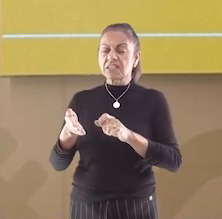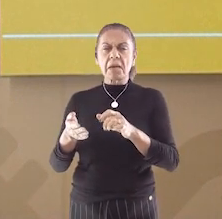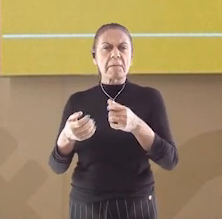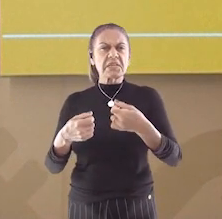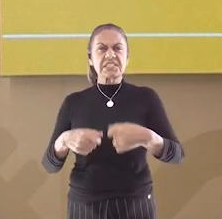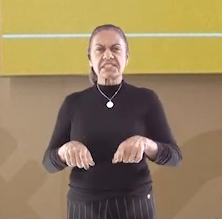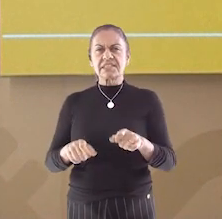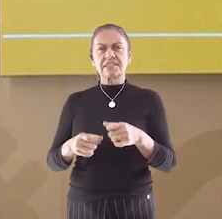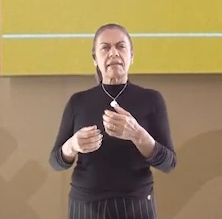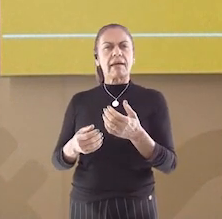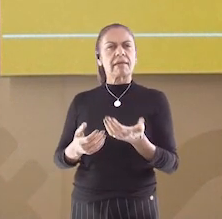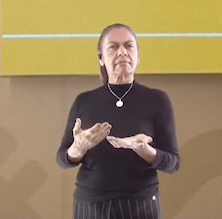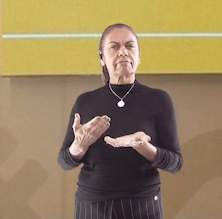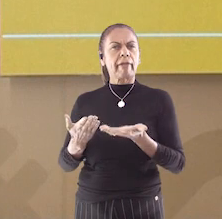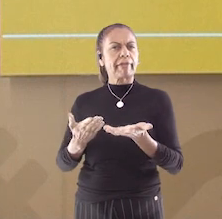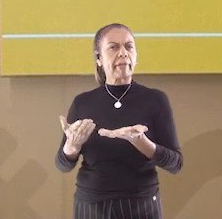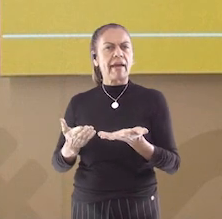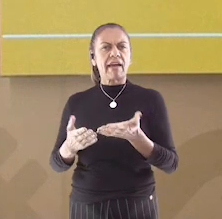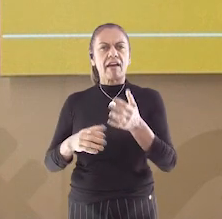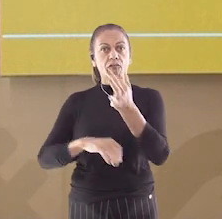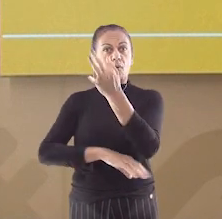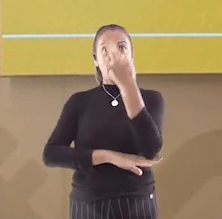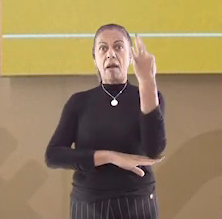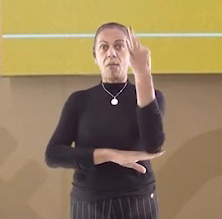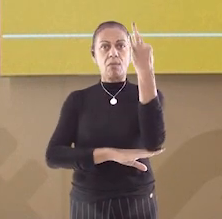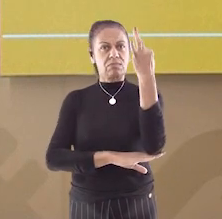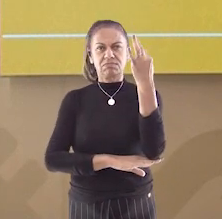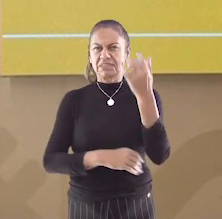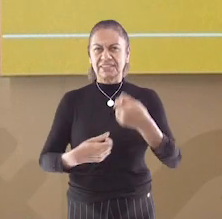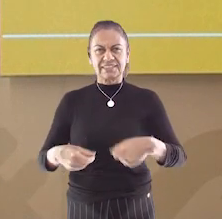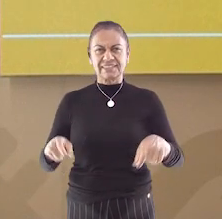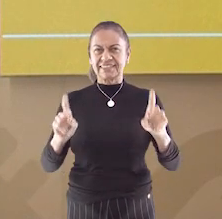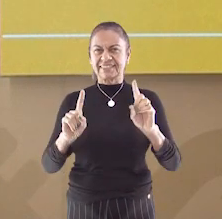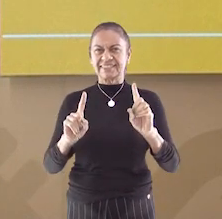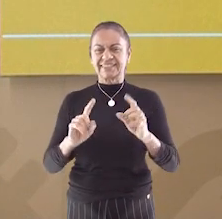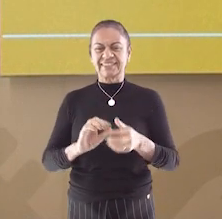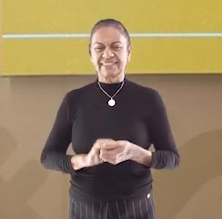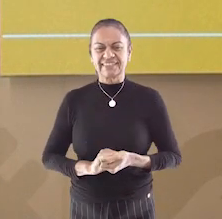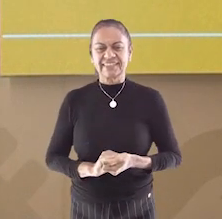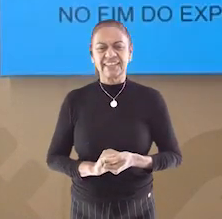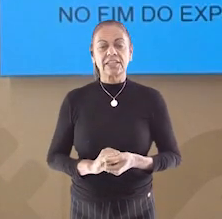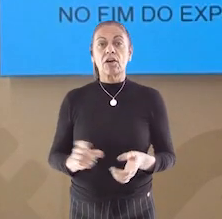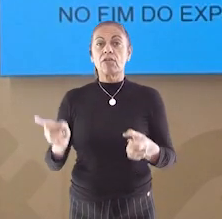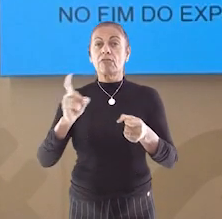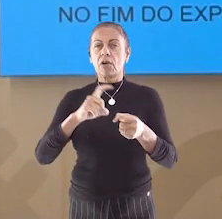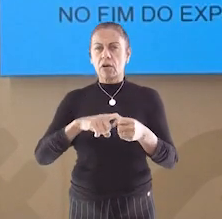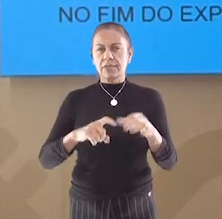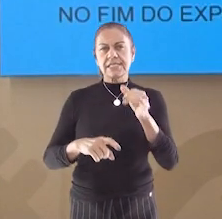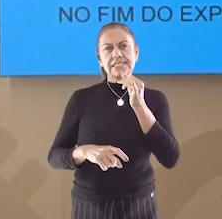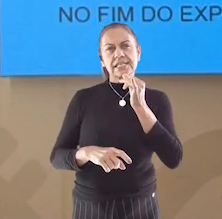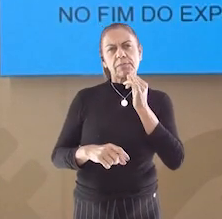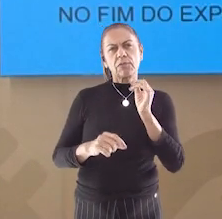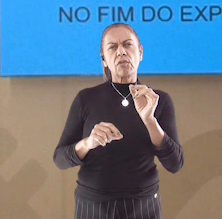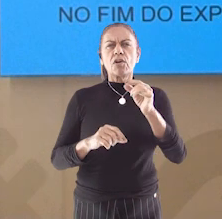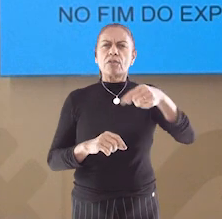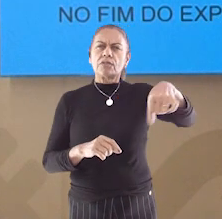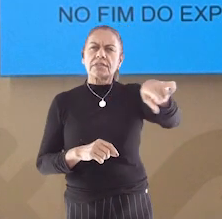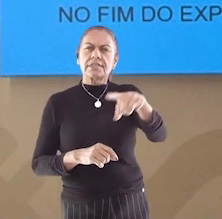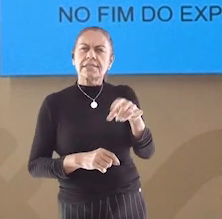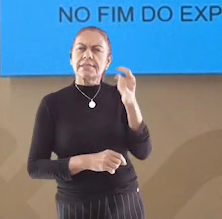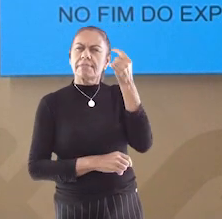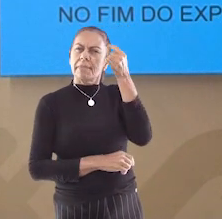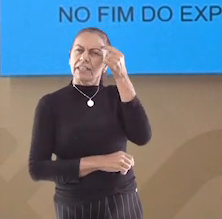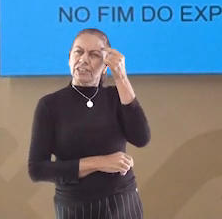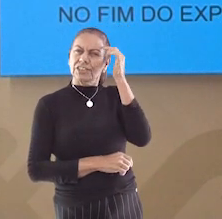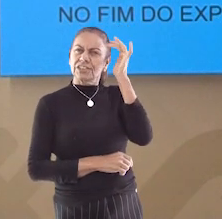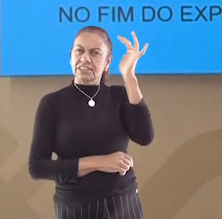não precisam manter nenhum tratamento formal, como no caso do exemplo. Agora, voltando ao exemplo, imaginem